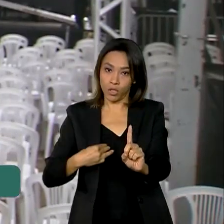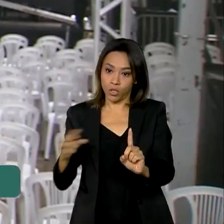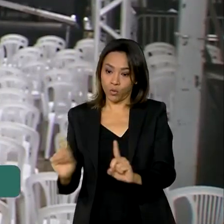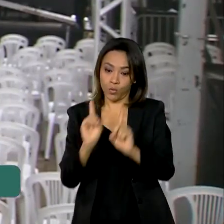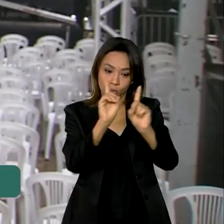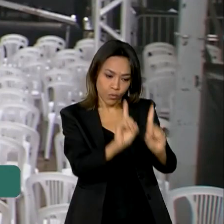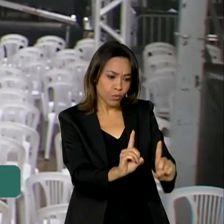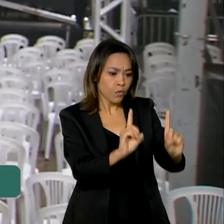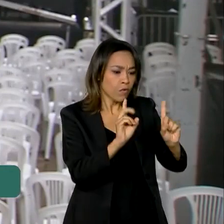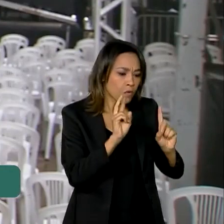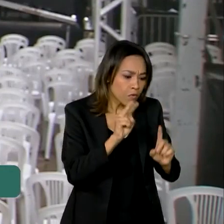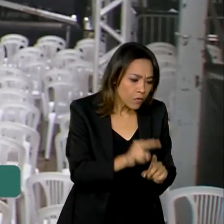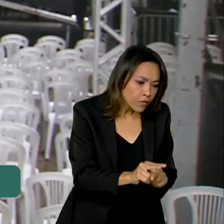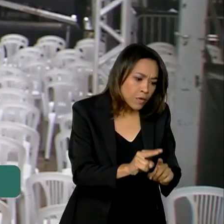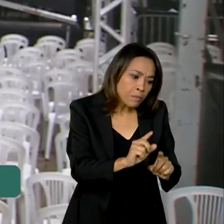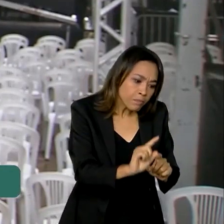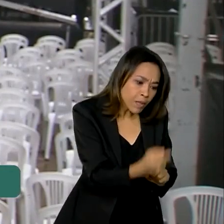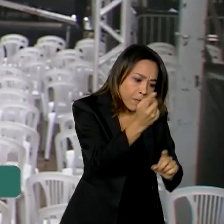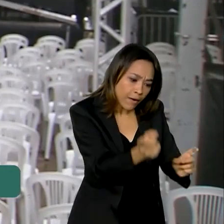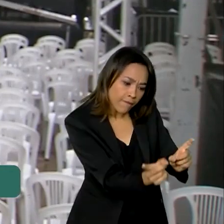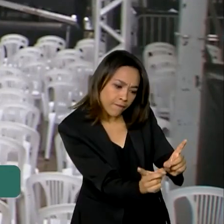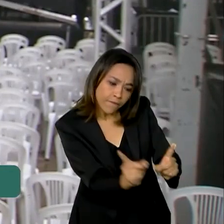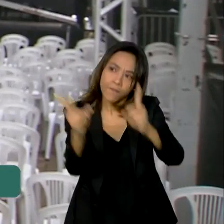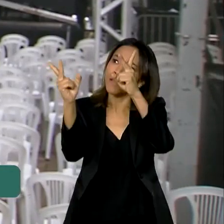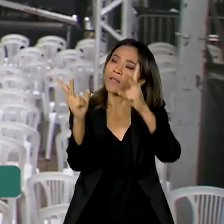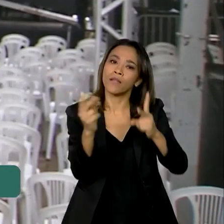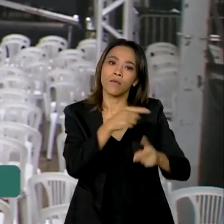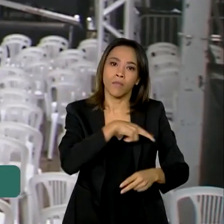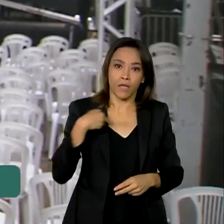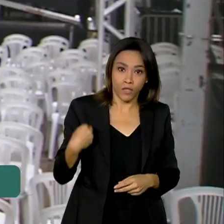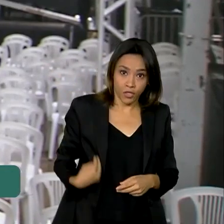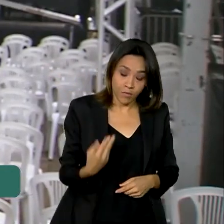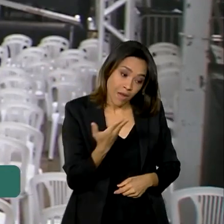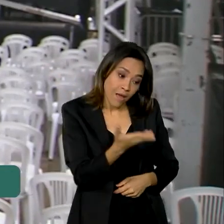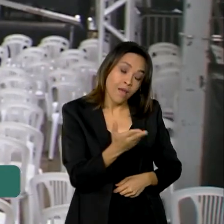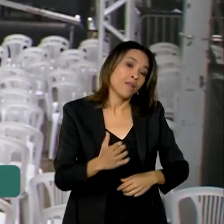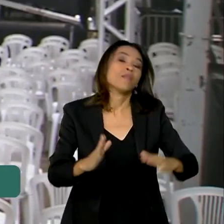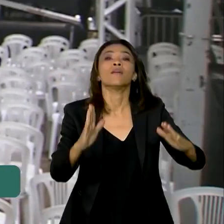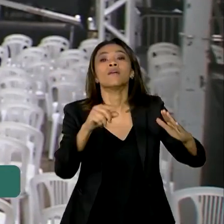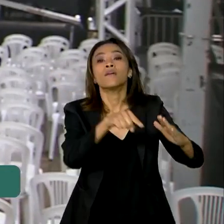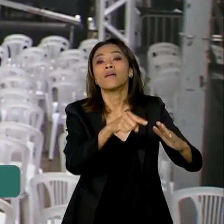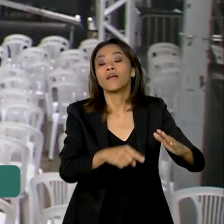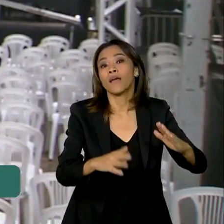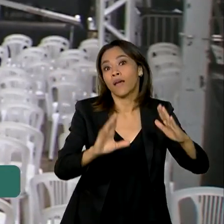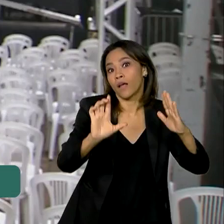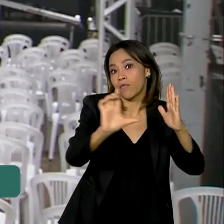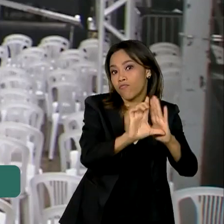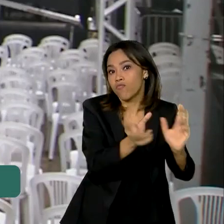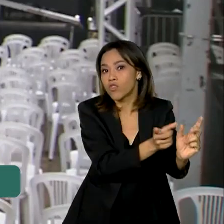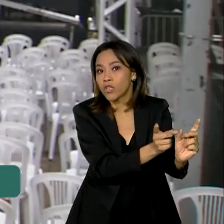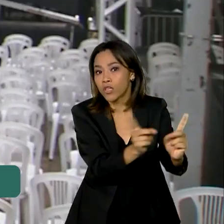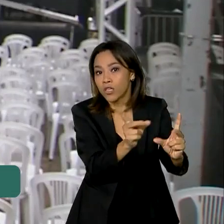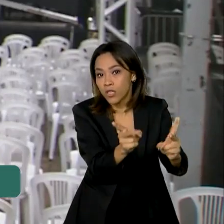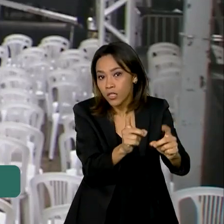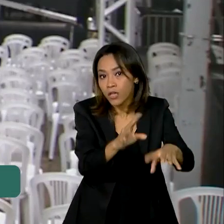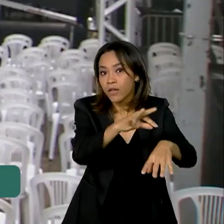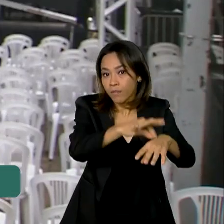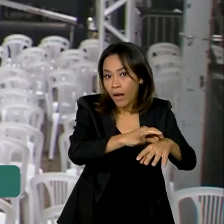o primeiro embarque de carne para a China a partir de frigoríficos recém-habilitados para exportar ao país